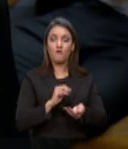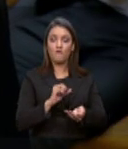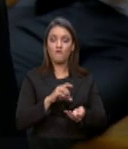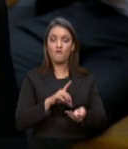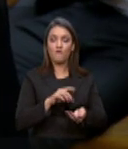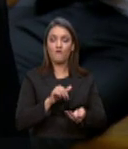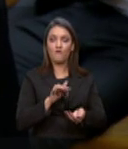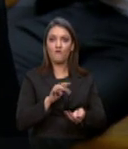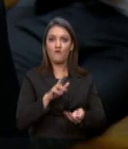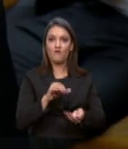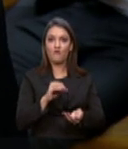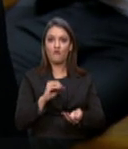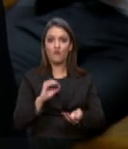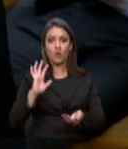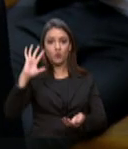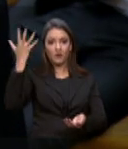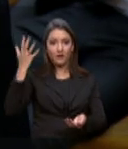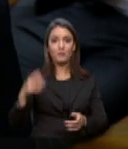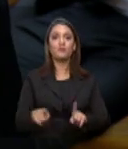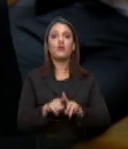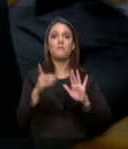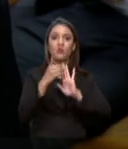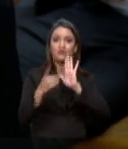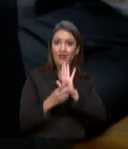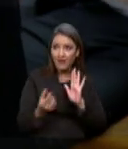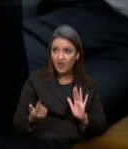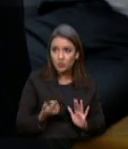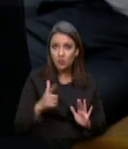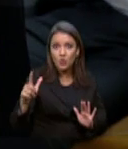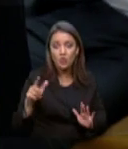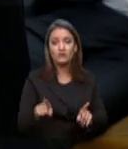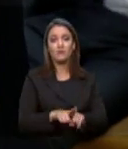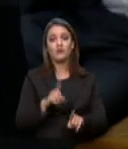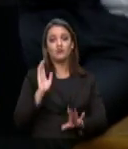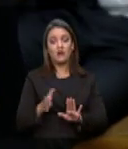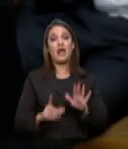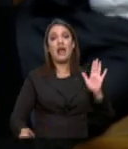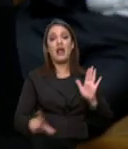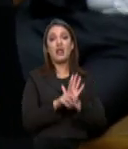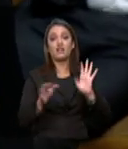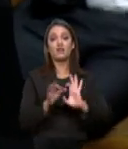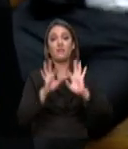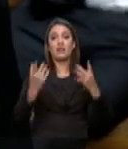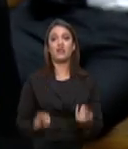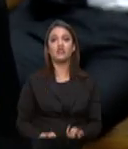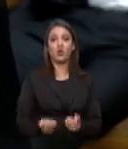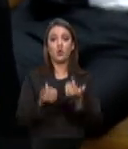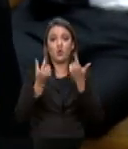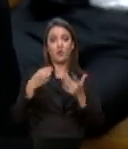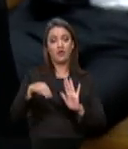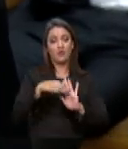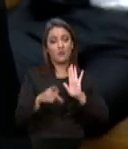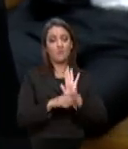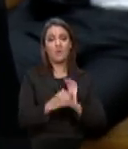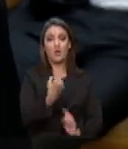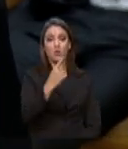trava a tramitação do processo sancionador ambiental, também trazido a essa corte. Lei de Liberdade Econômica, MP